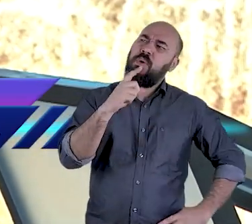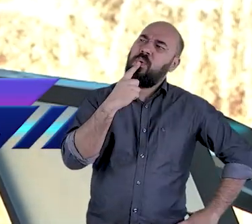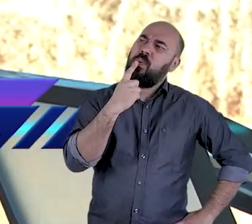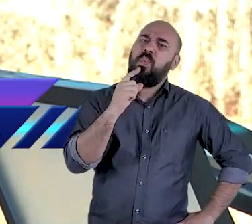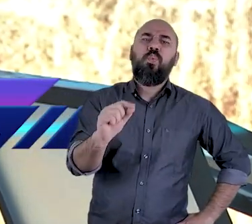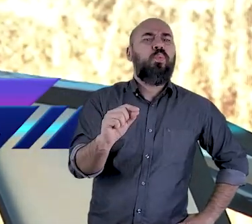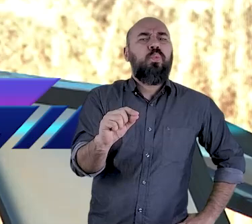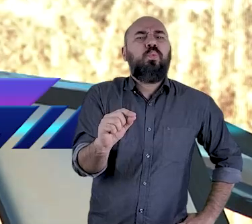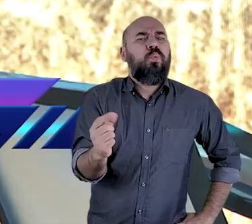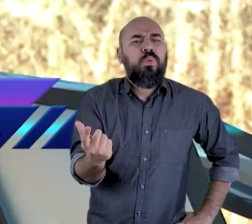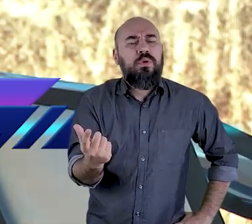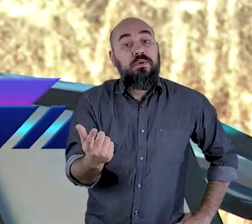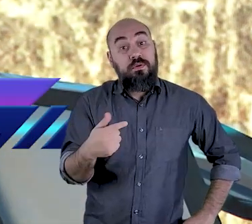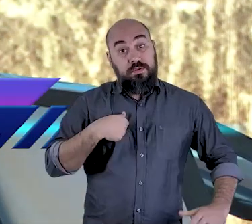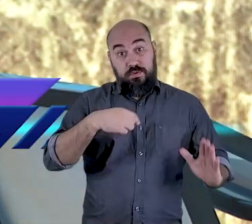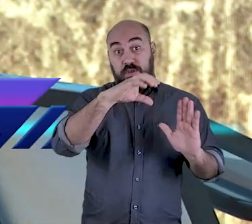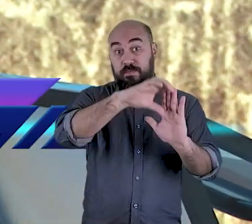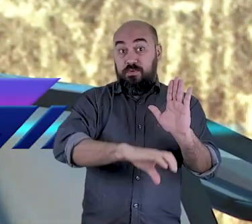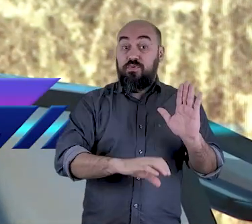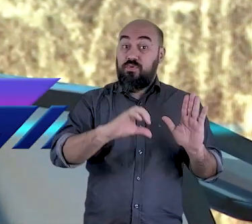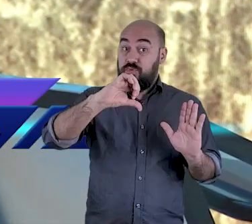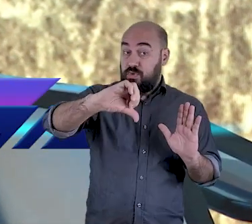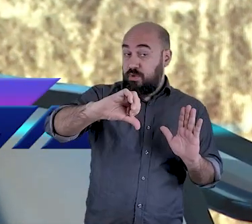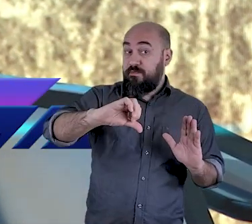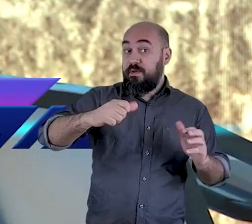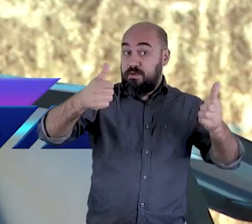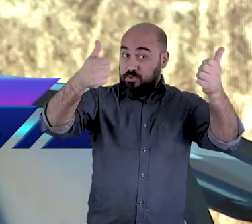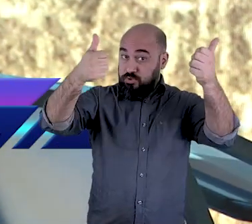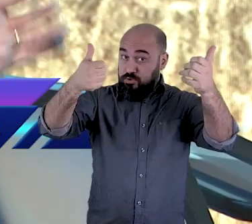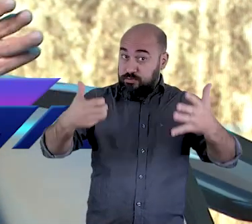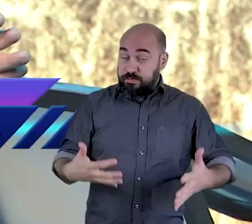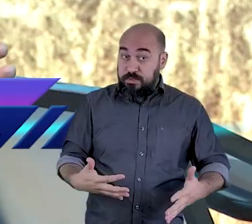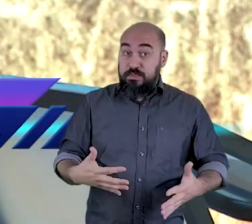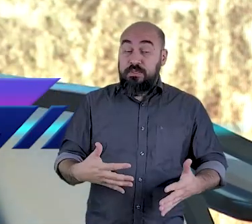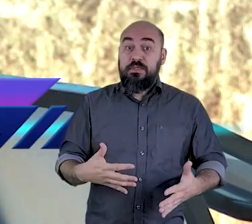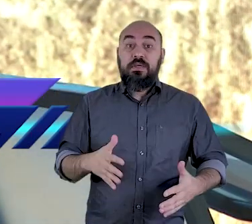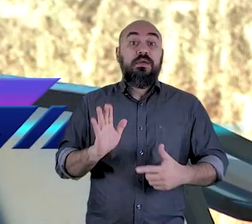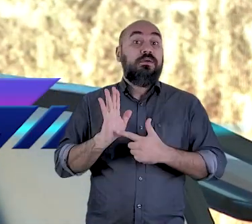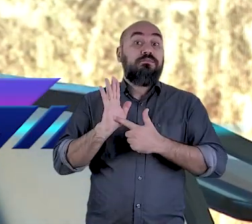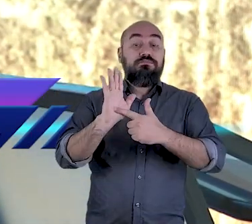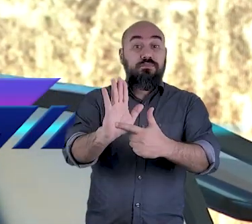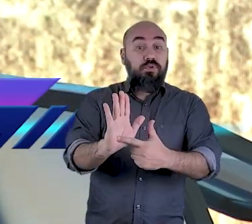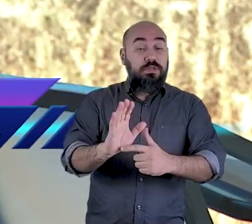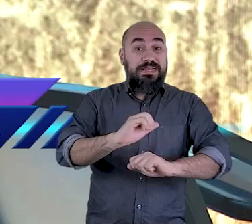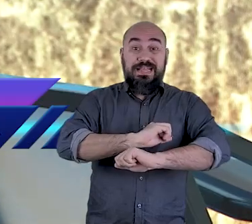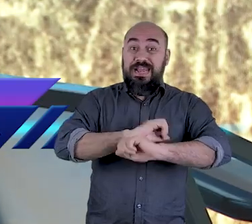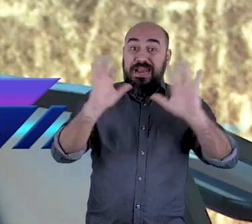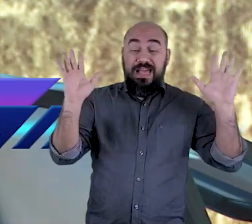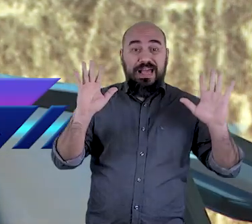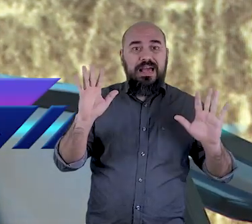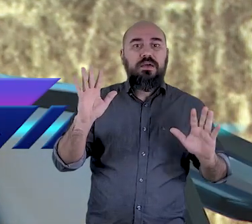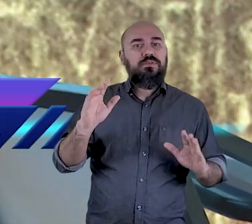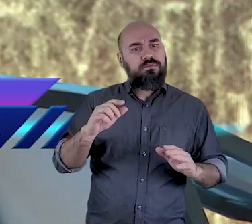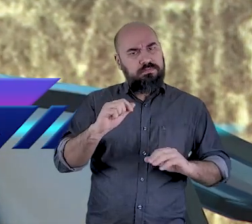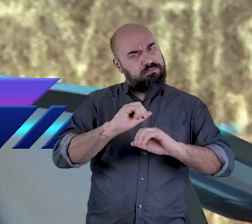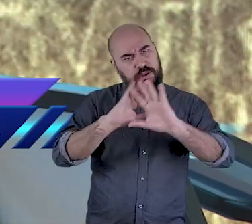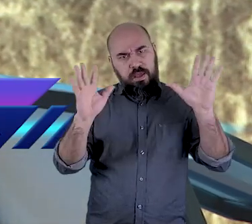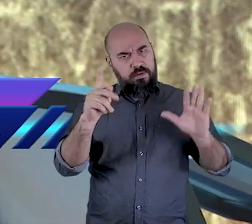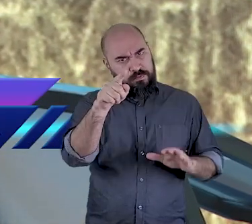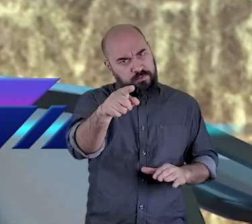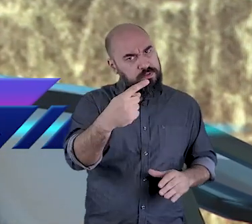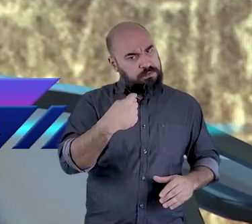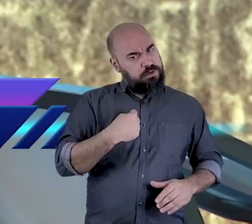um pouco mais e aqui no capítulo 9 Onde esta Revelação vai ficar claro para Daniel Claro para mim